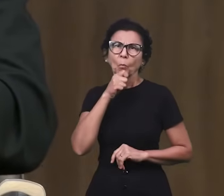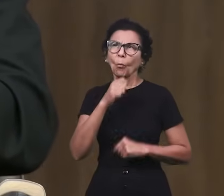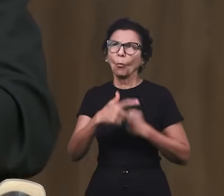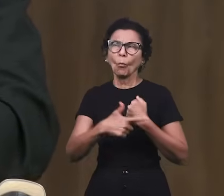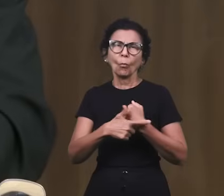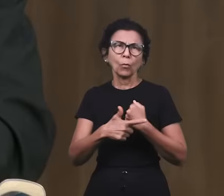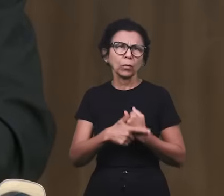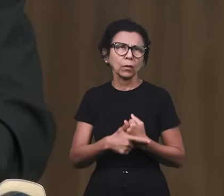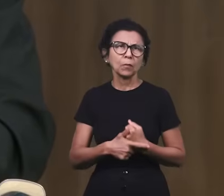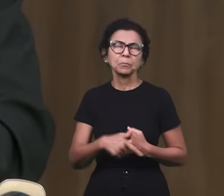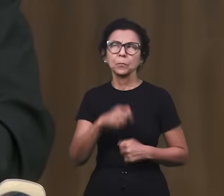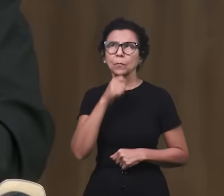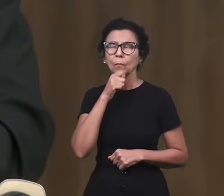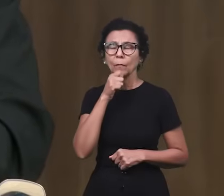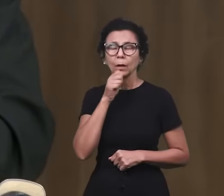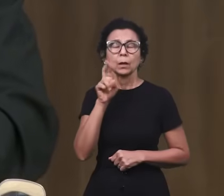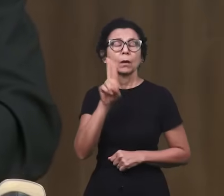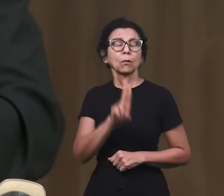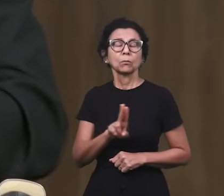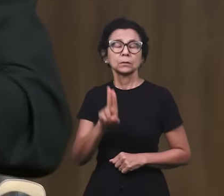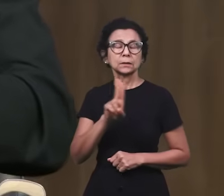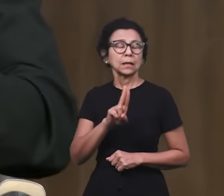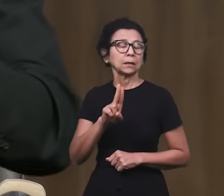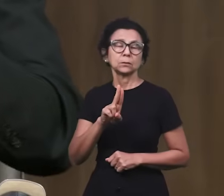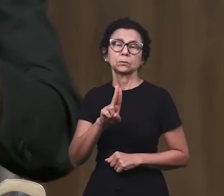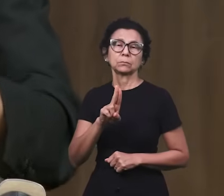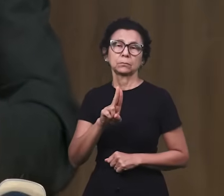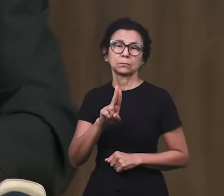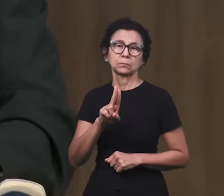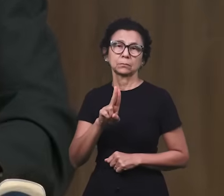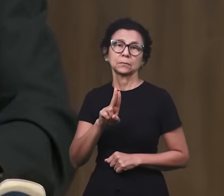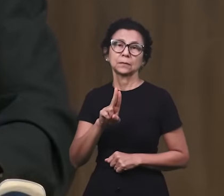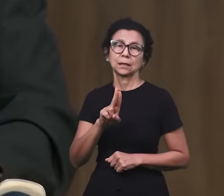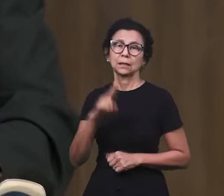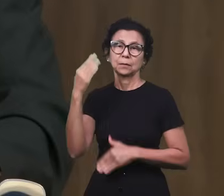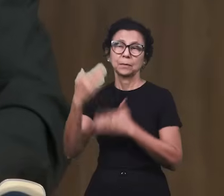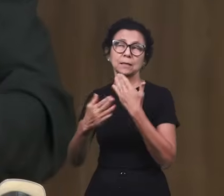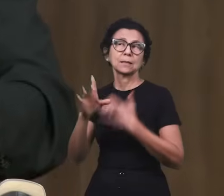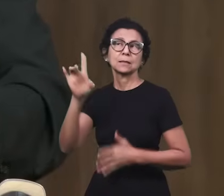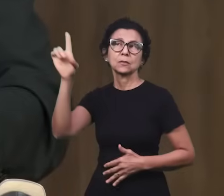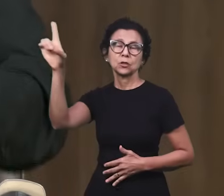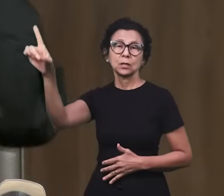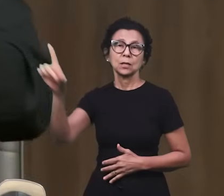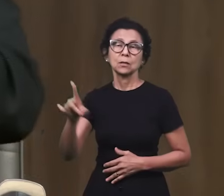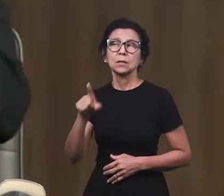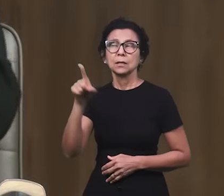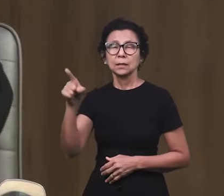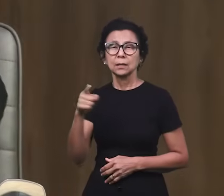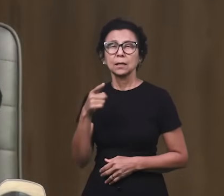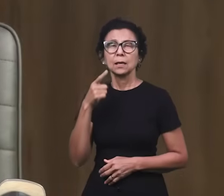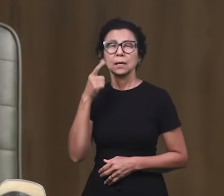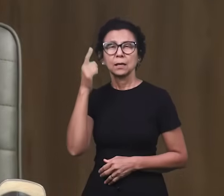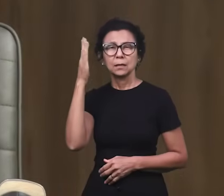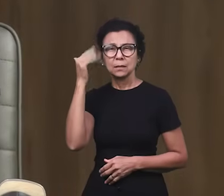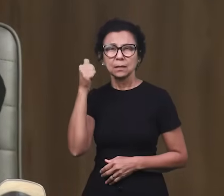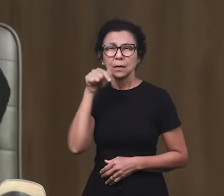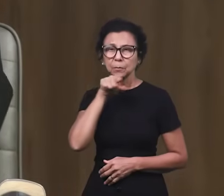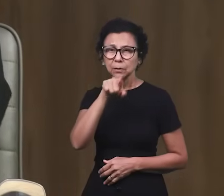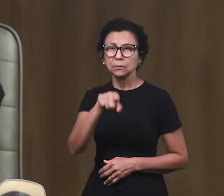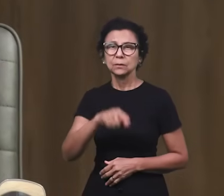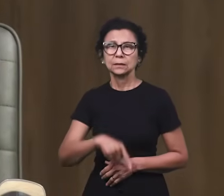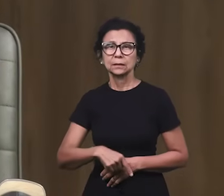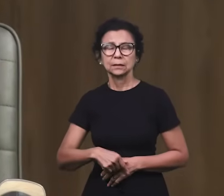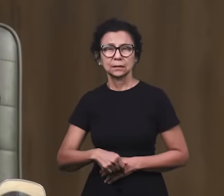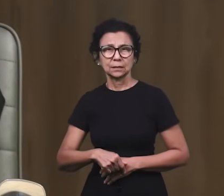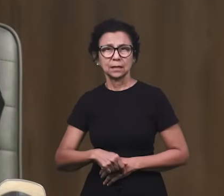foi um desmérito. Não foi amar menos a tribo. Não, o Senhor botou porque confiou. Glória a Deus. Um